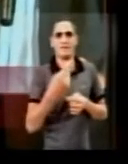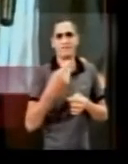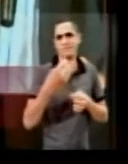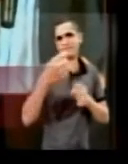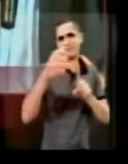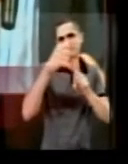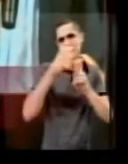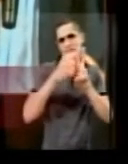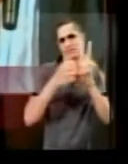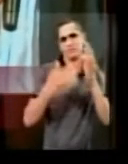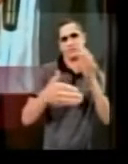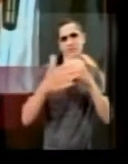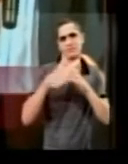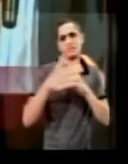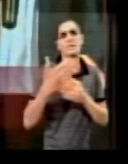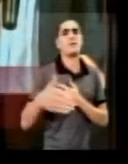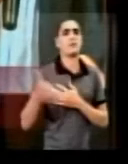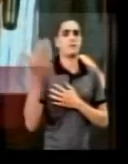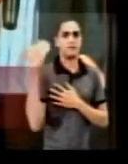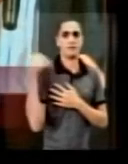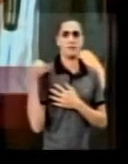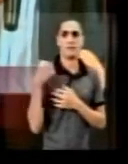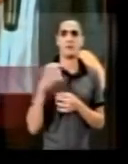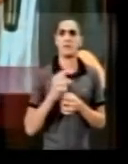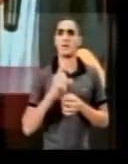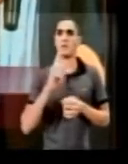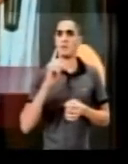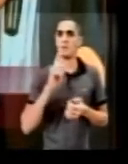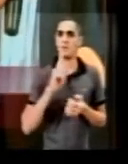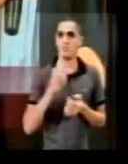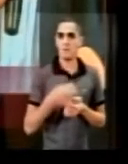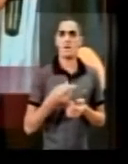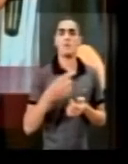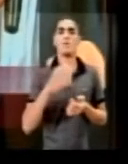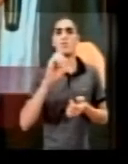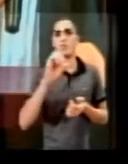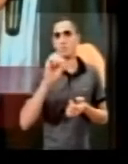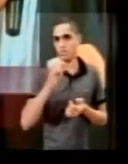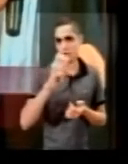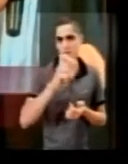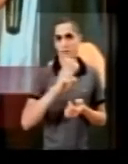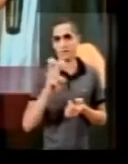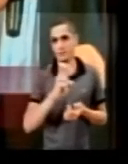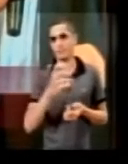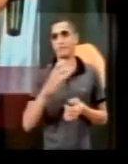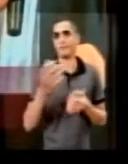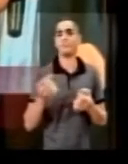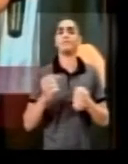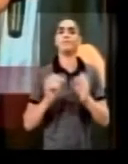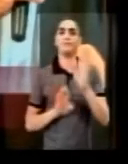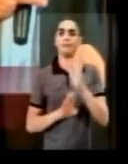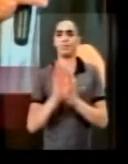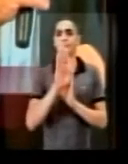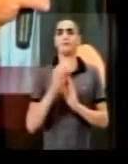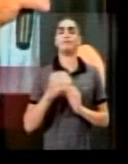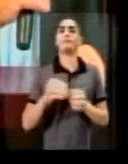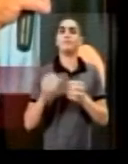1.855 casos foram diagnosticados de Covid-19 na semana